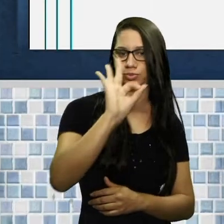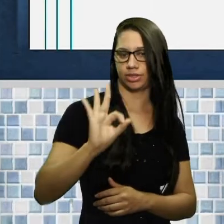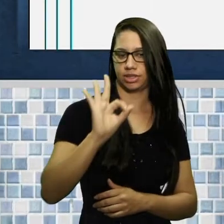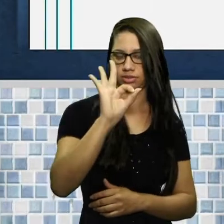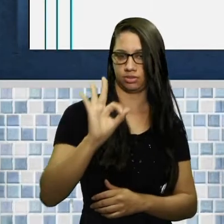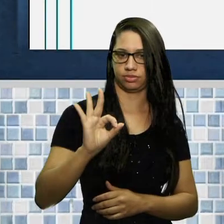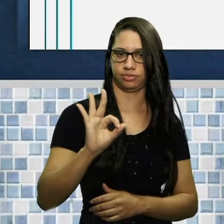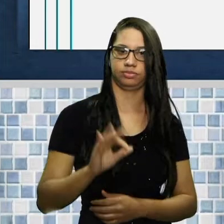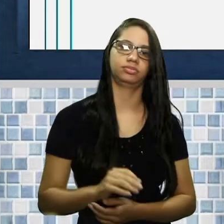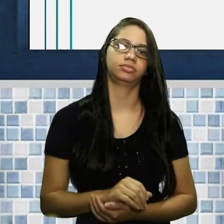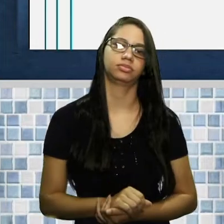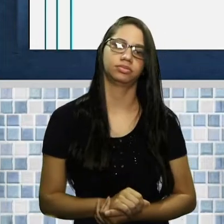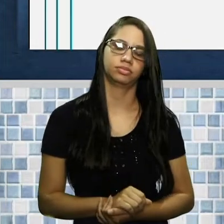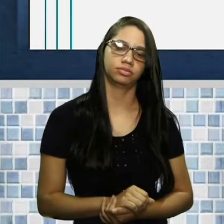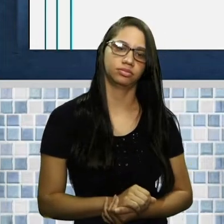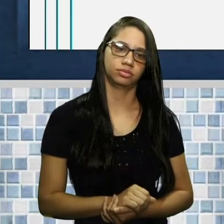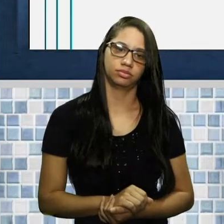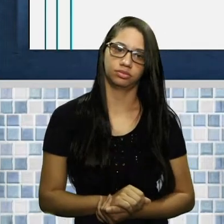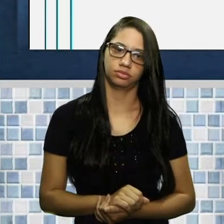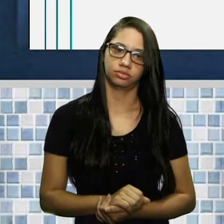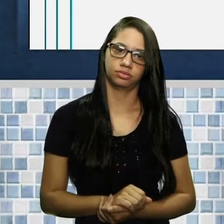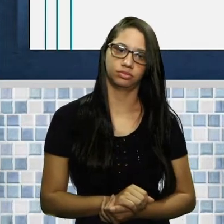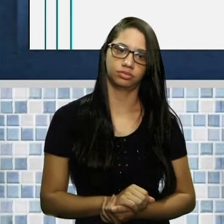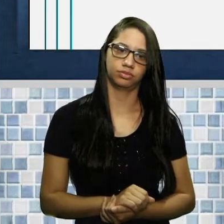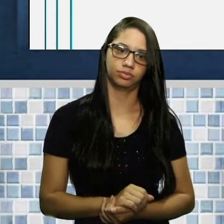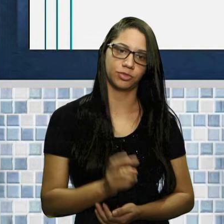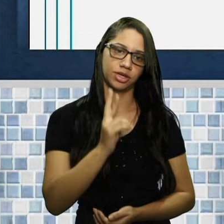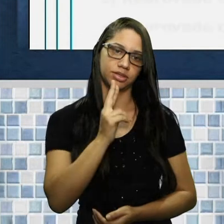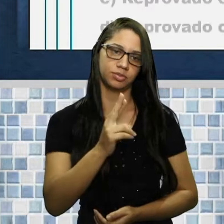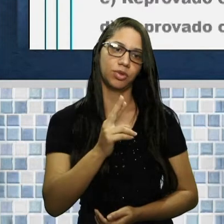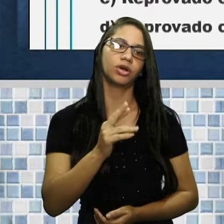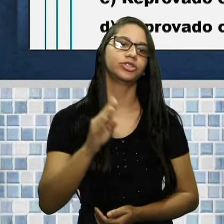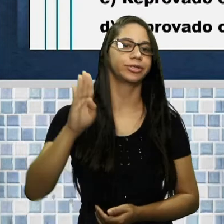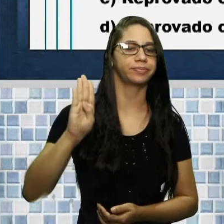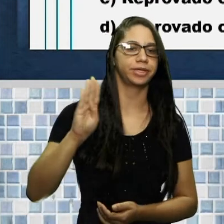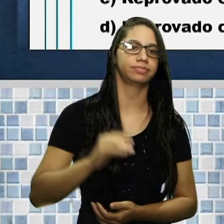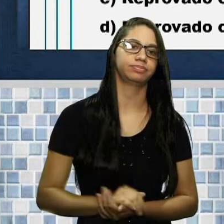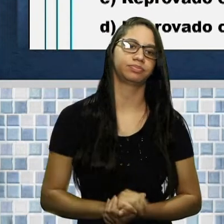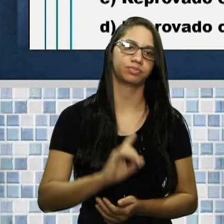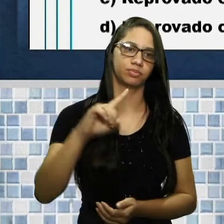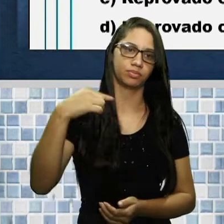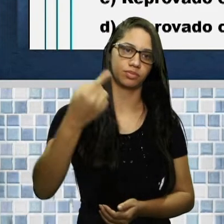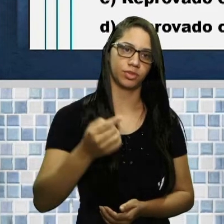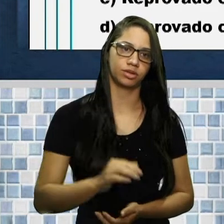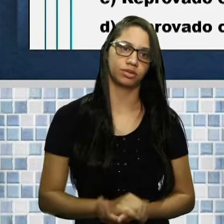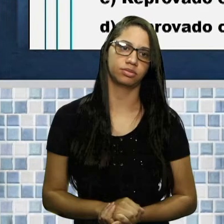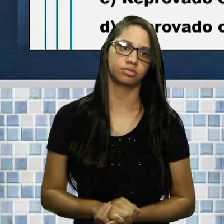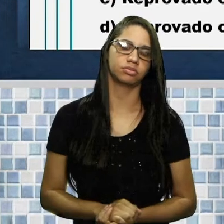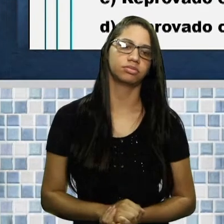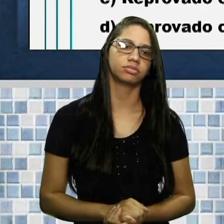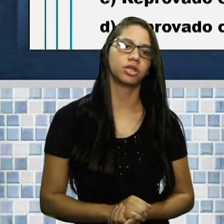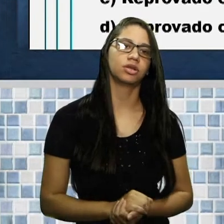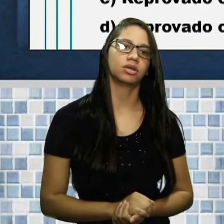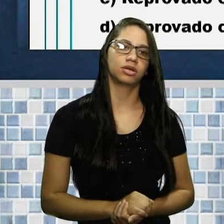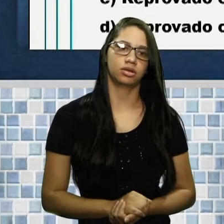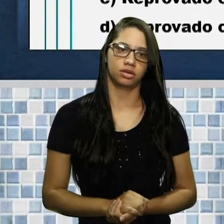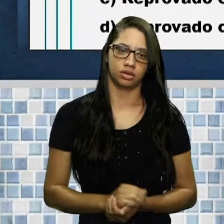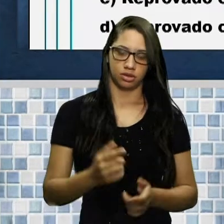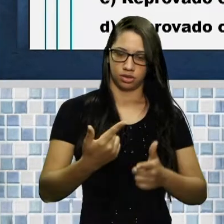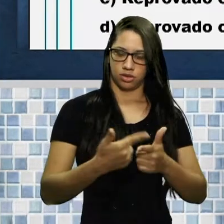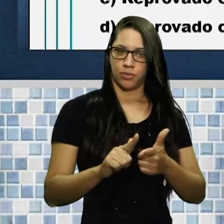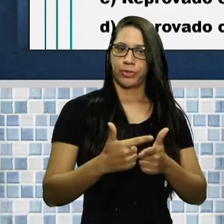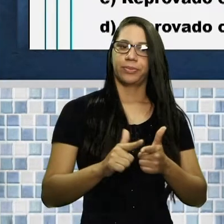de 11%. Nesse caso, é a letra B. Passando para os lados seguinte, encontramos